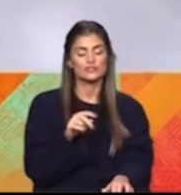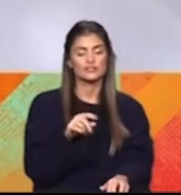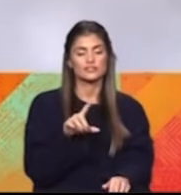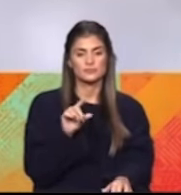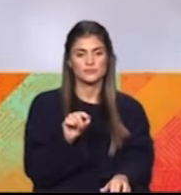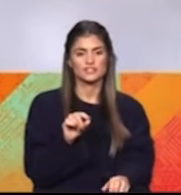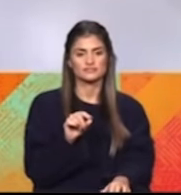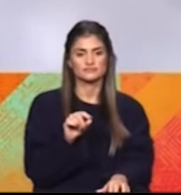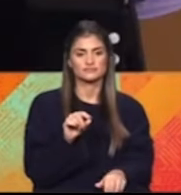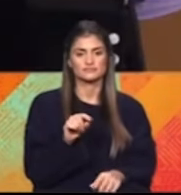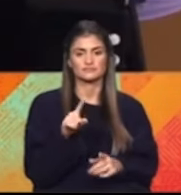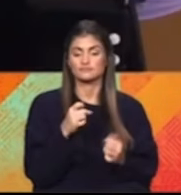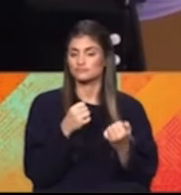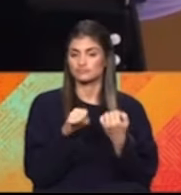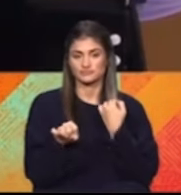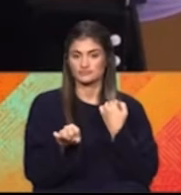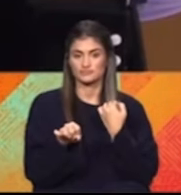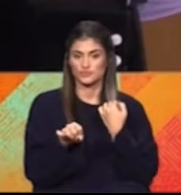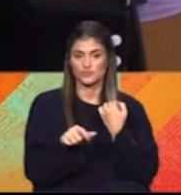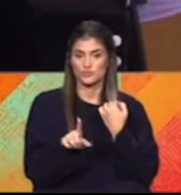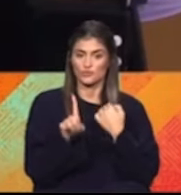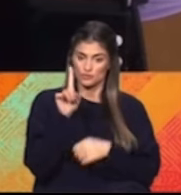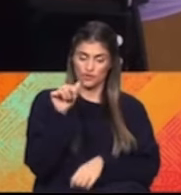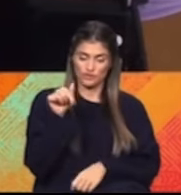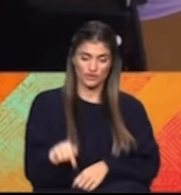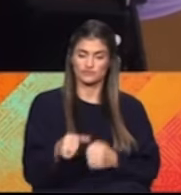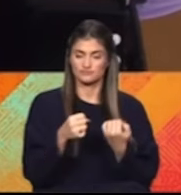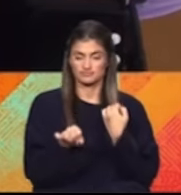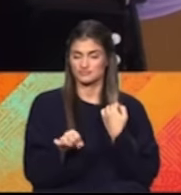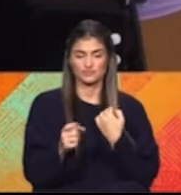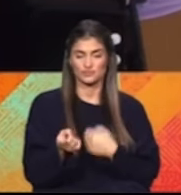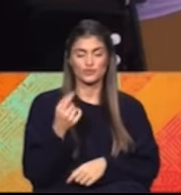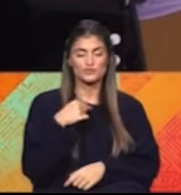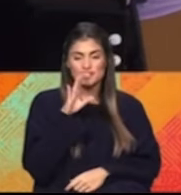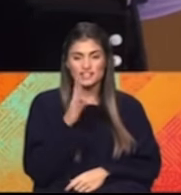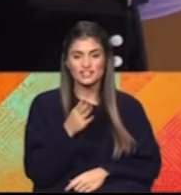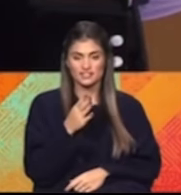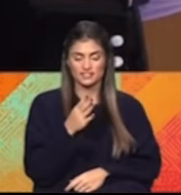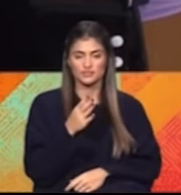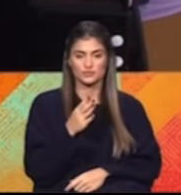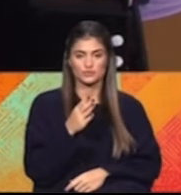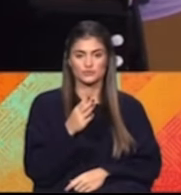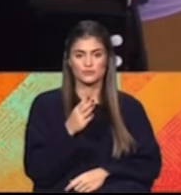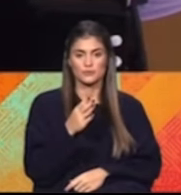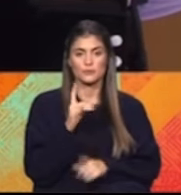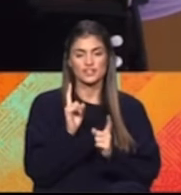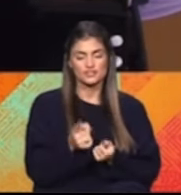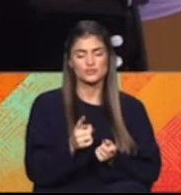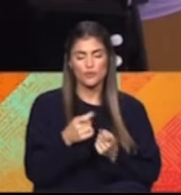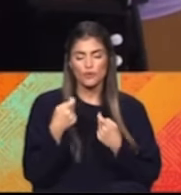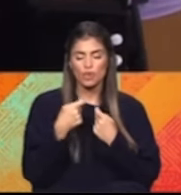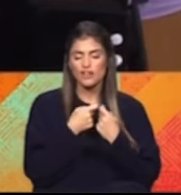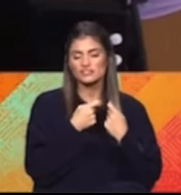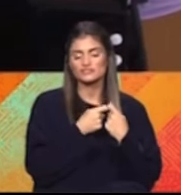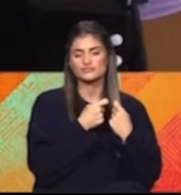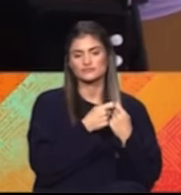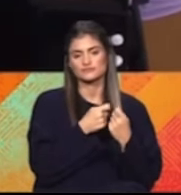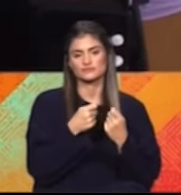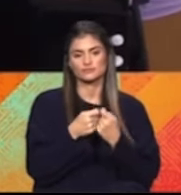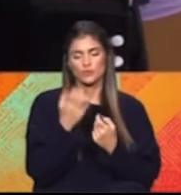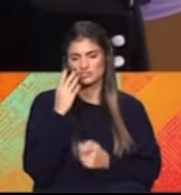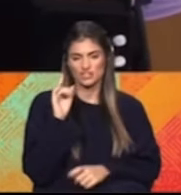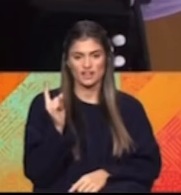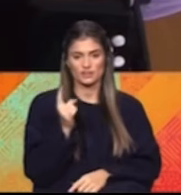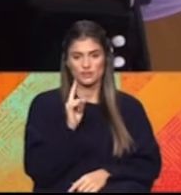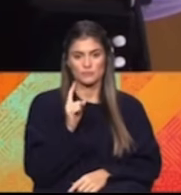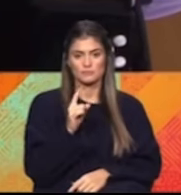de costas viradas para o Sul e o Sul não está de costas viradas para o Norte. E eu sei que, a princípio, houve muitos colegas que não acharam